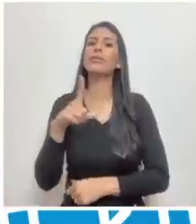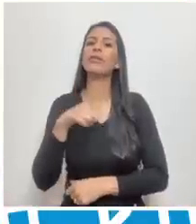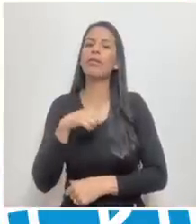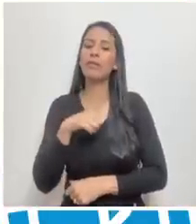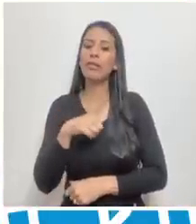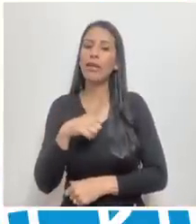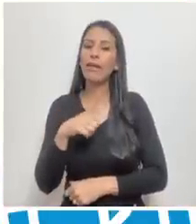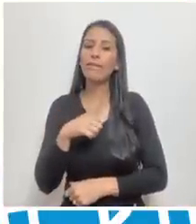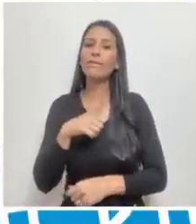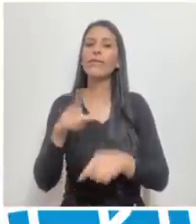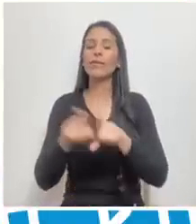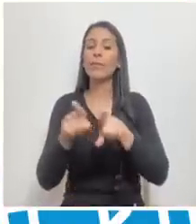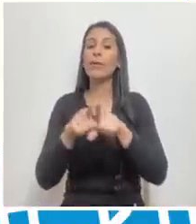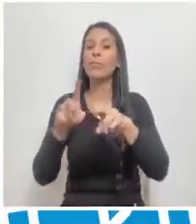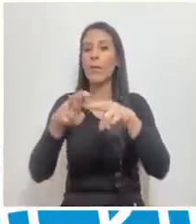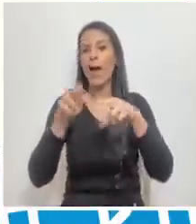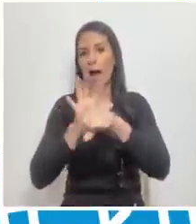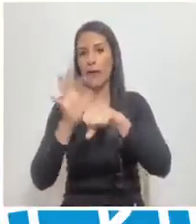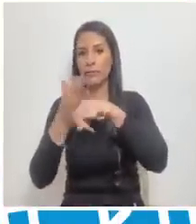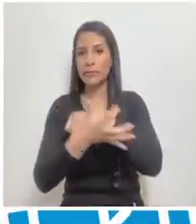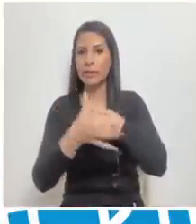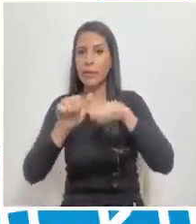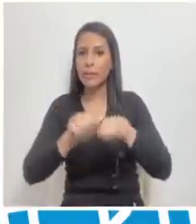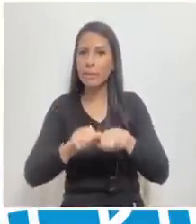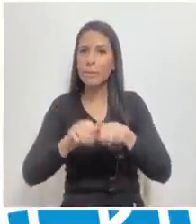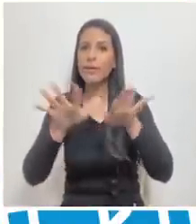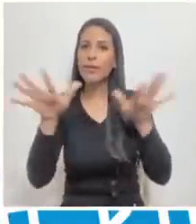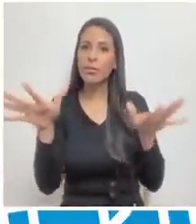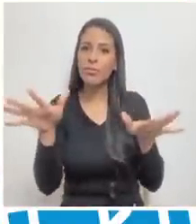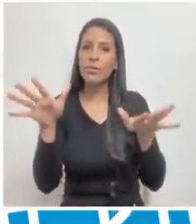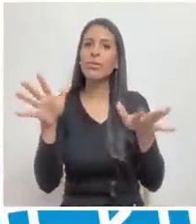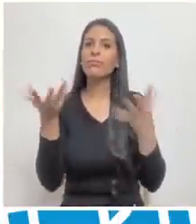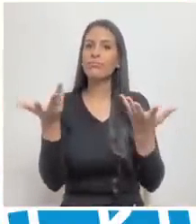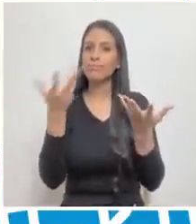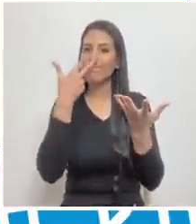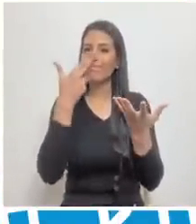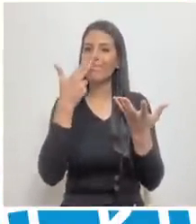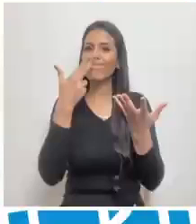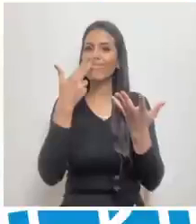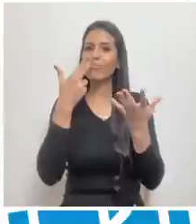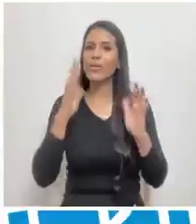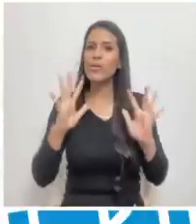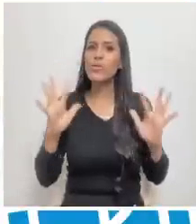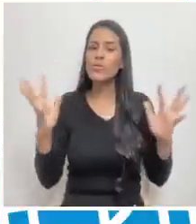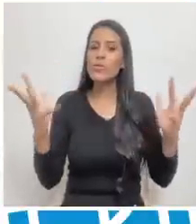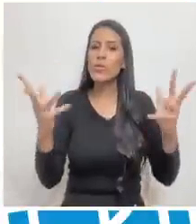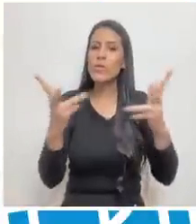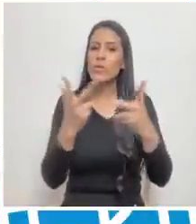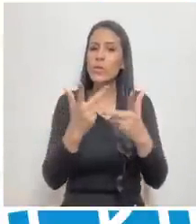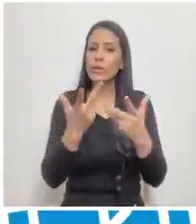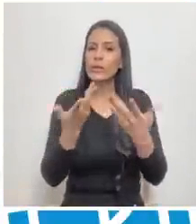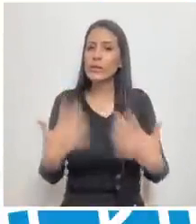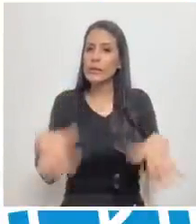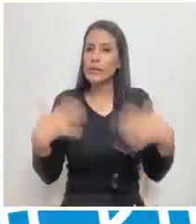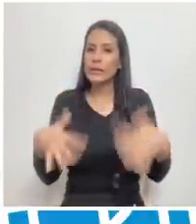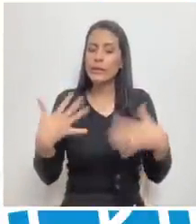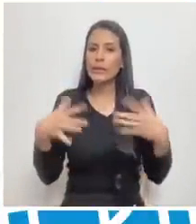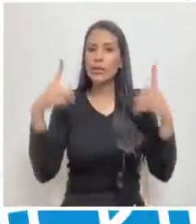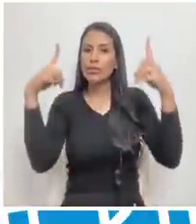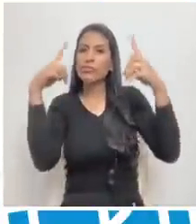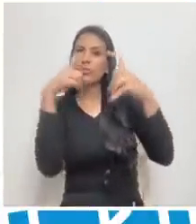pela pandemia, coloca todos numa posição de muita dificuldade, de muita insegurança, de muita